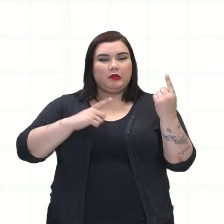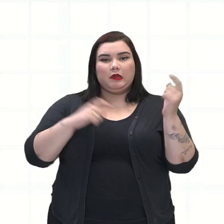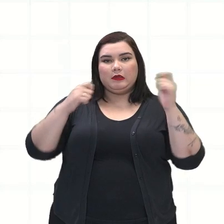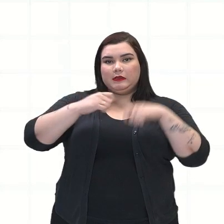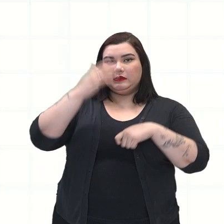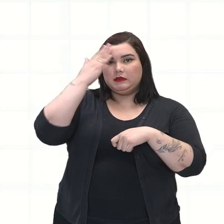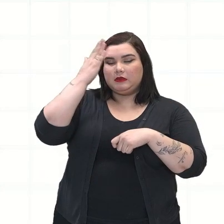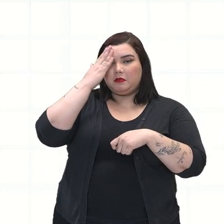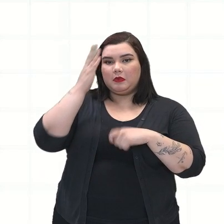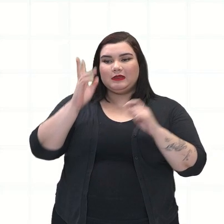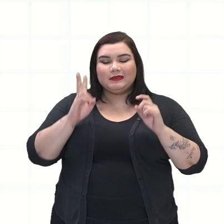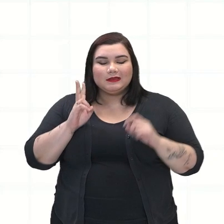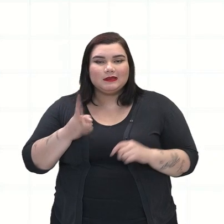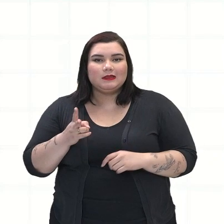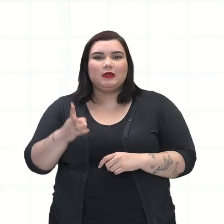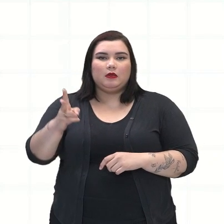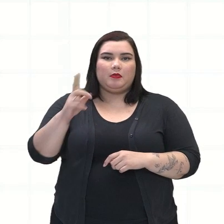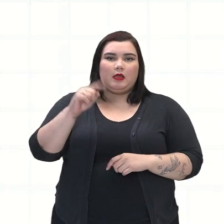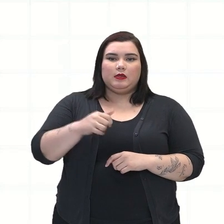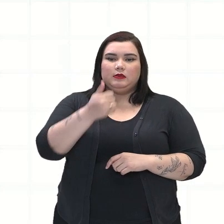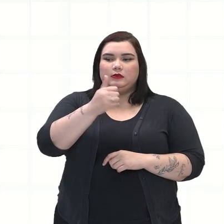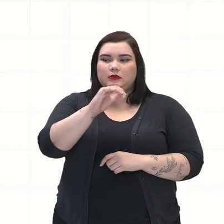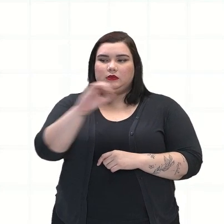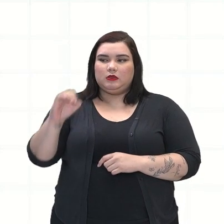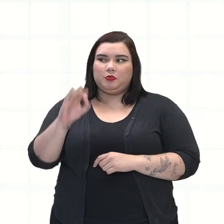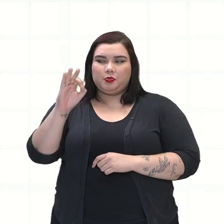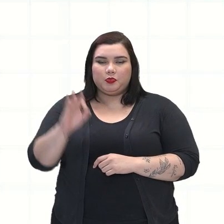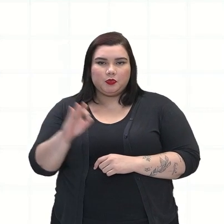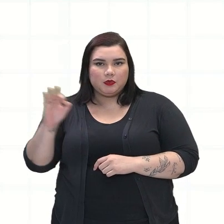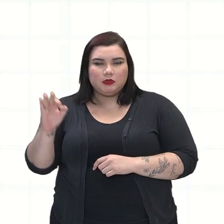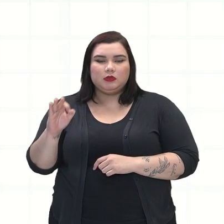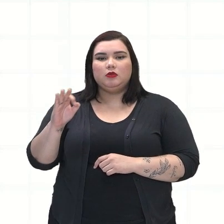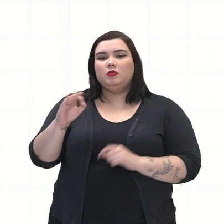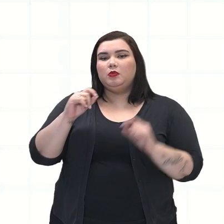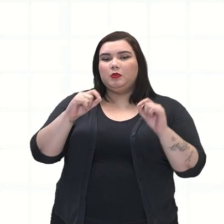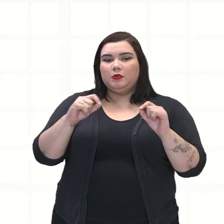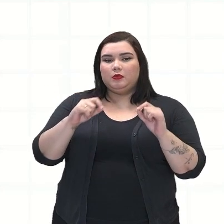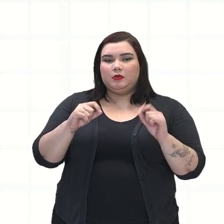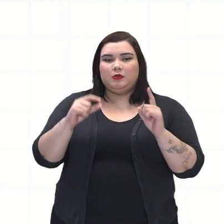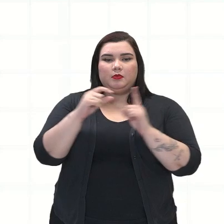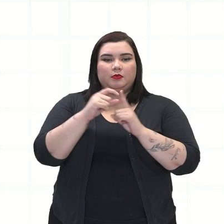de sempre, de 100% de frequência, que é o